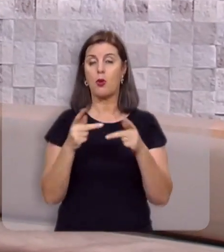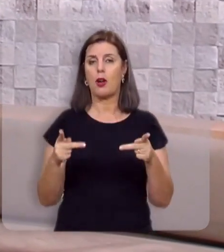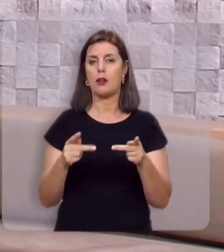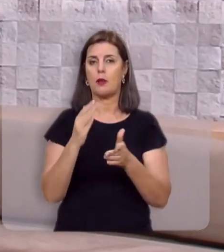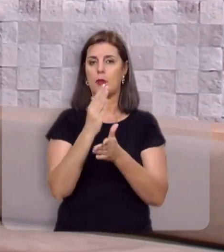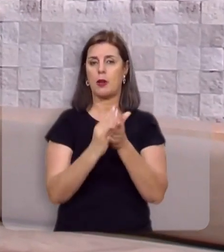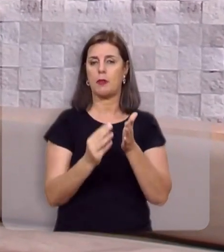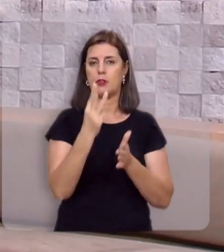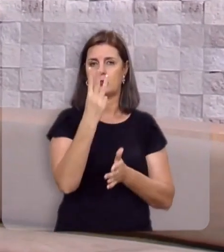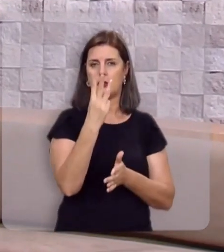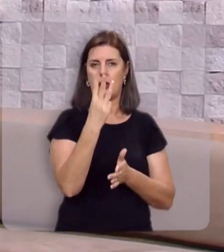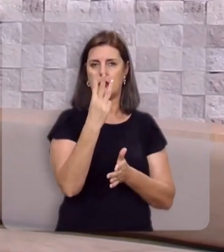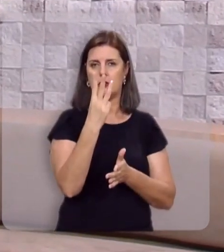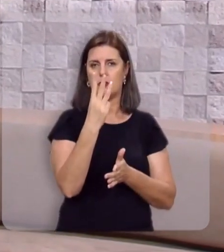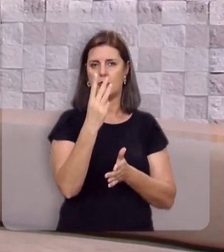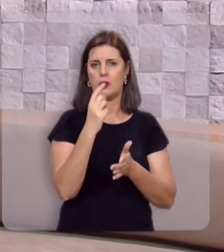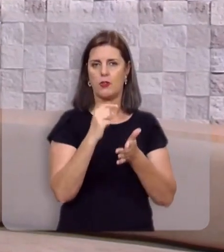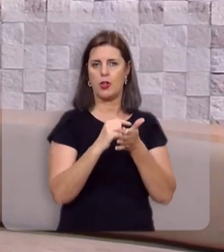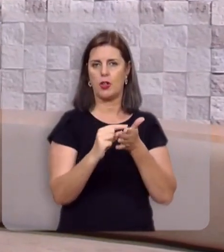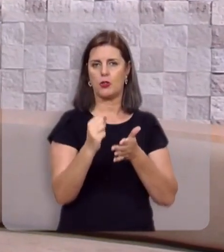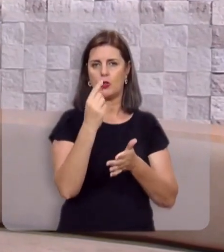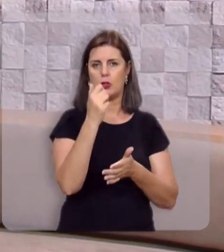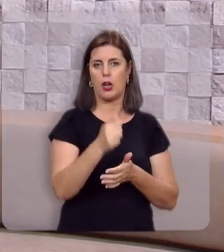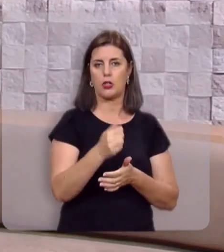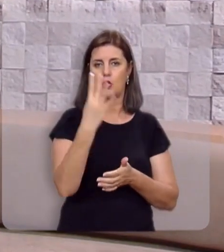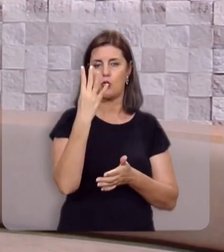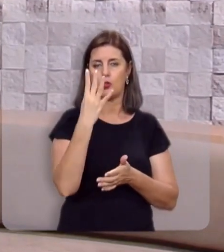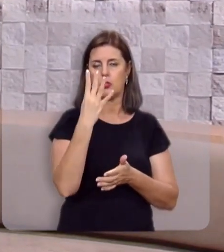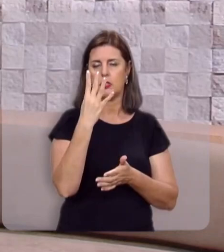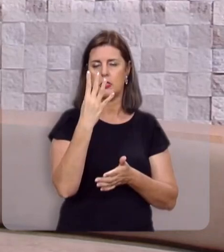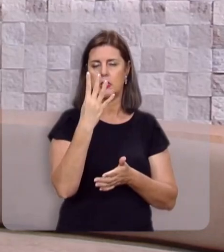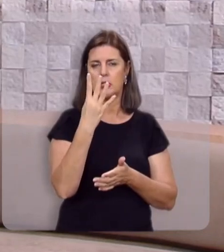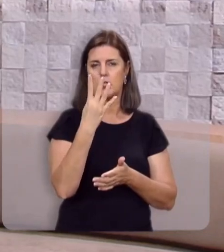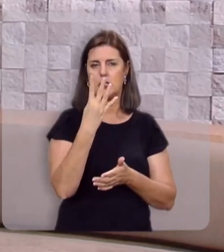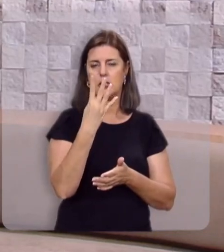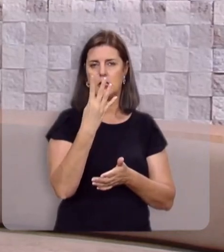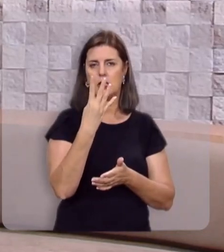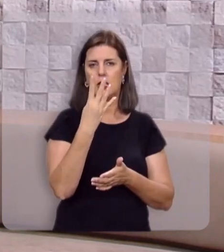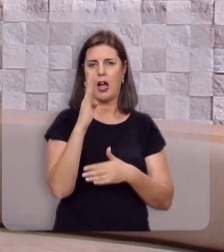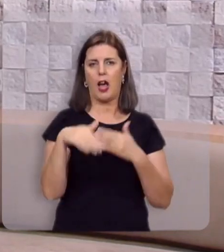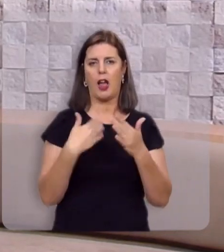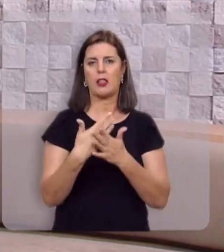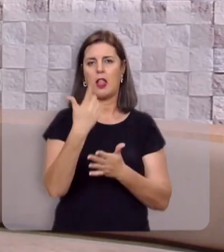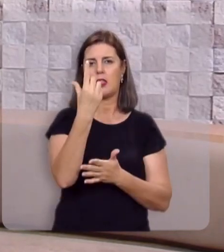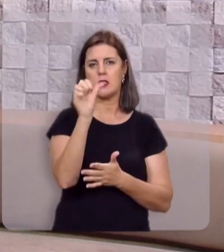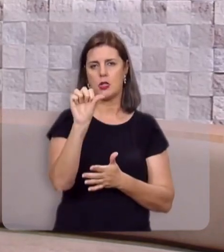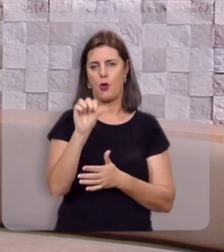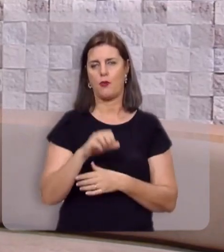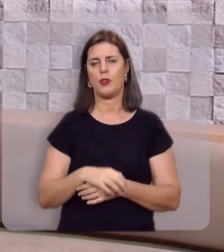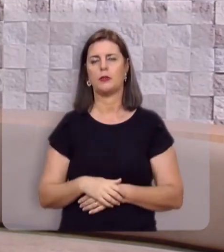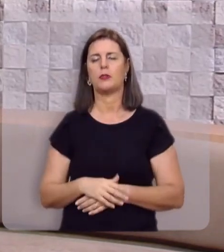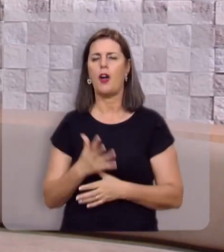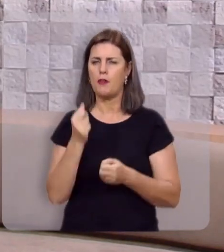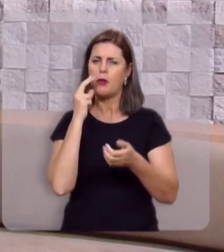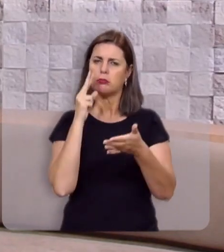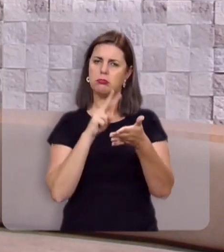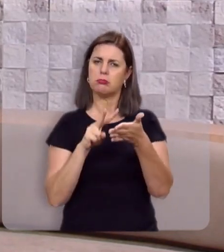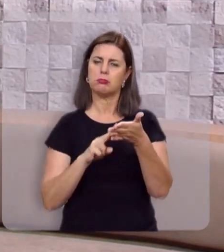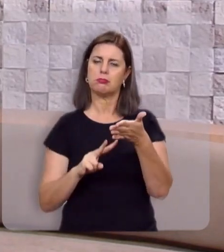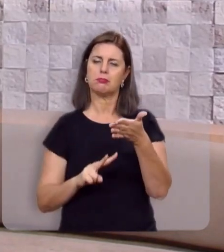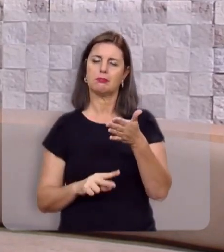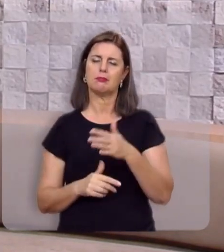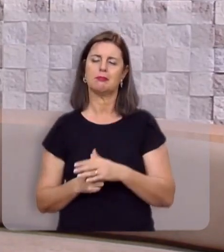Apocalipse, capítulo 3, versos 14 a 19. Vamos